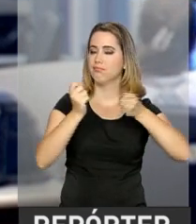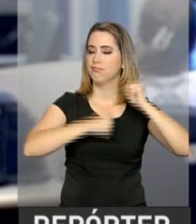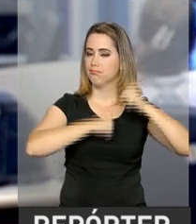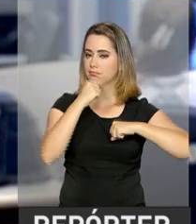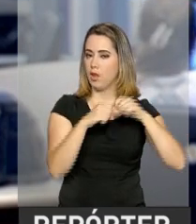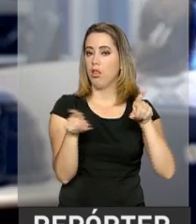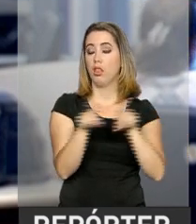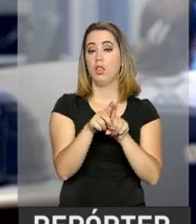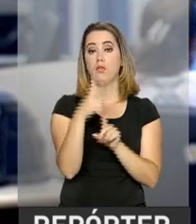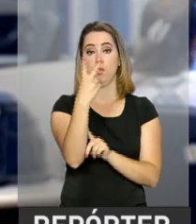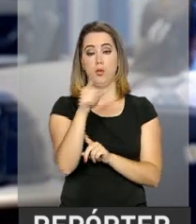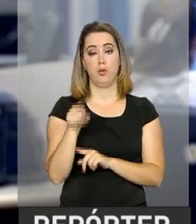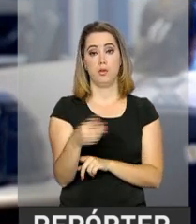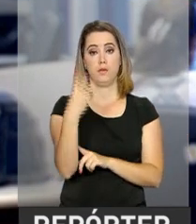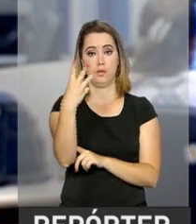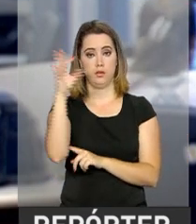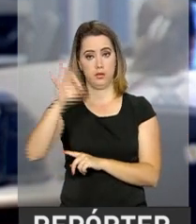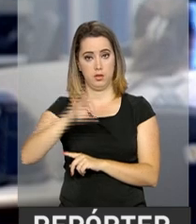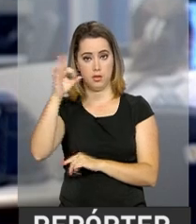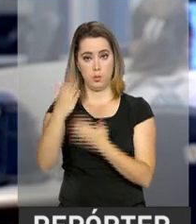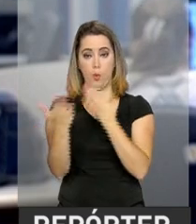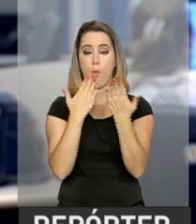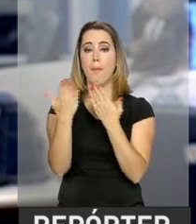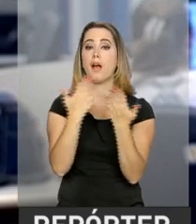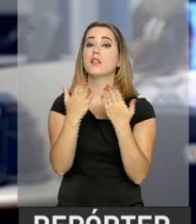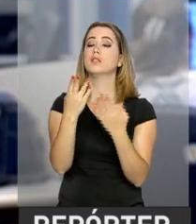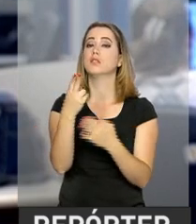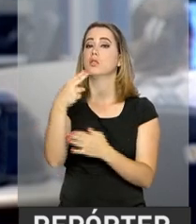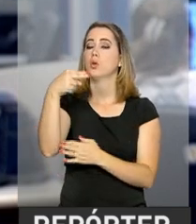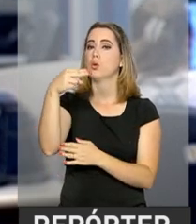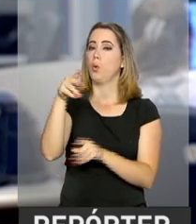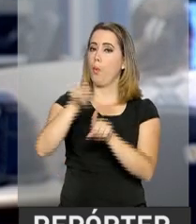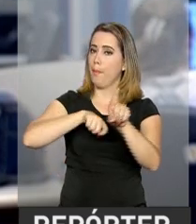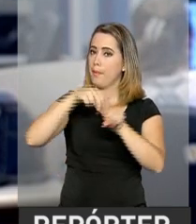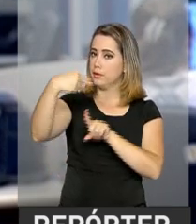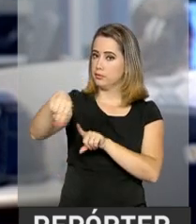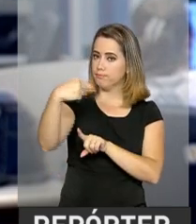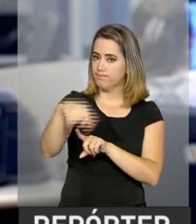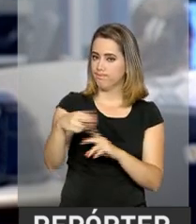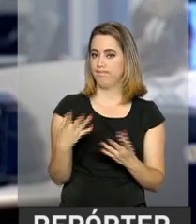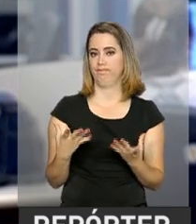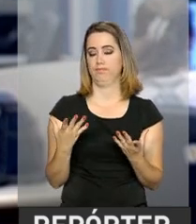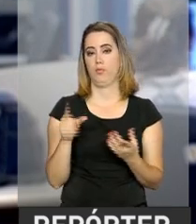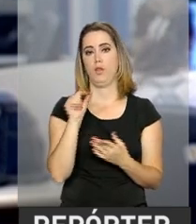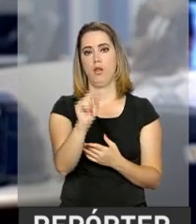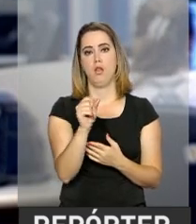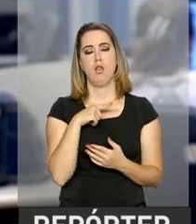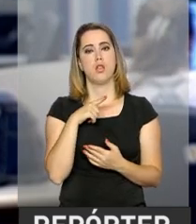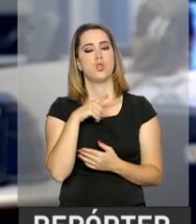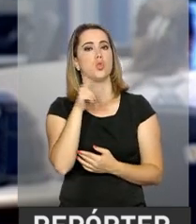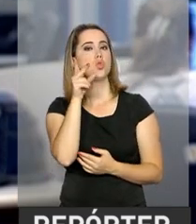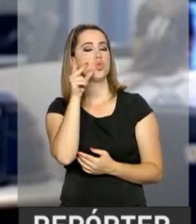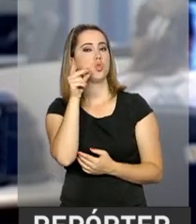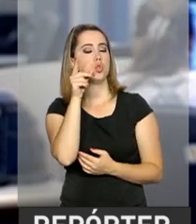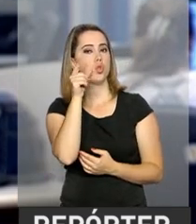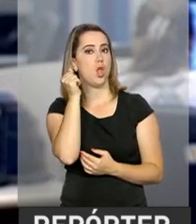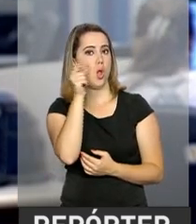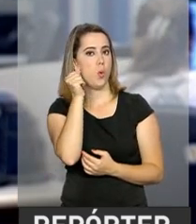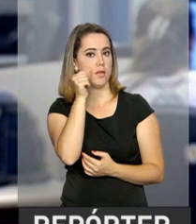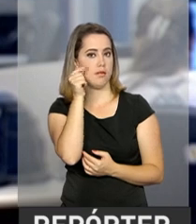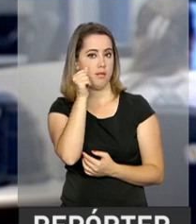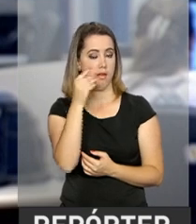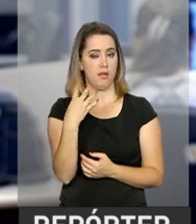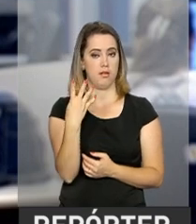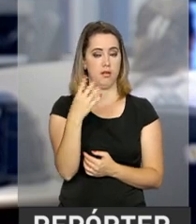de 2,3 em relação a novembro do ano passado os destaques na produção industrial foram Ceará com crescimento de 12